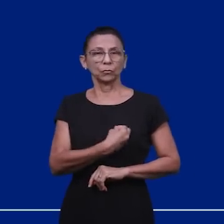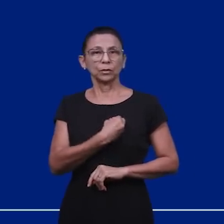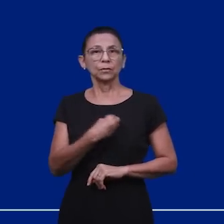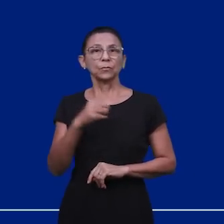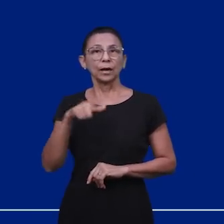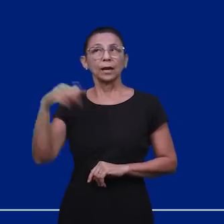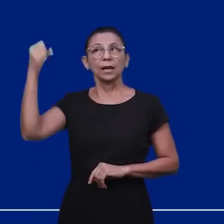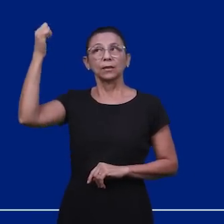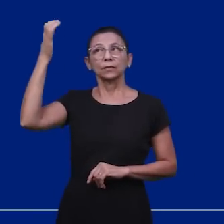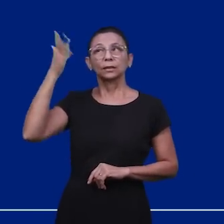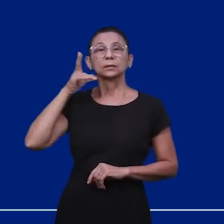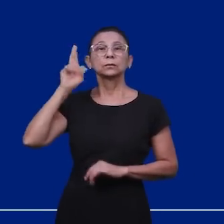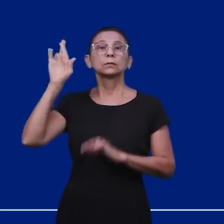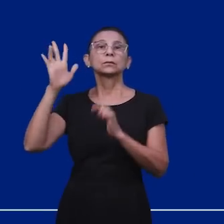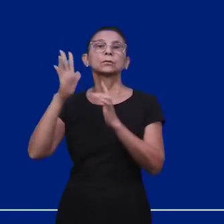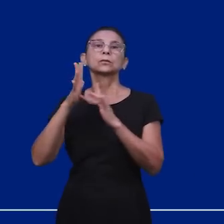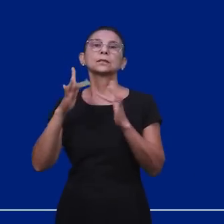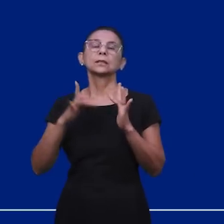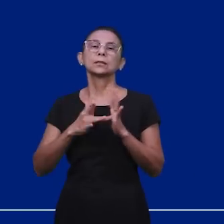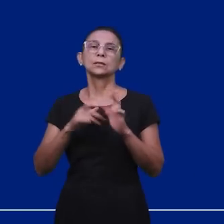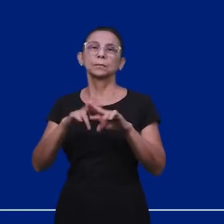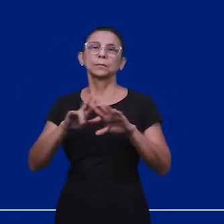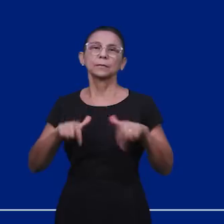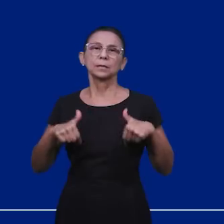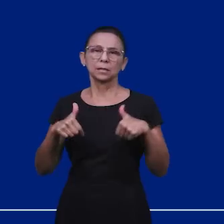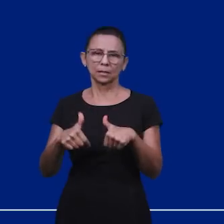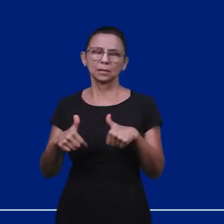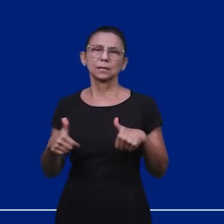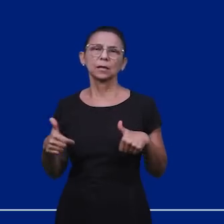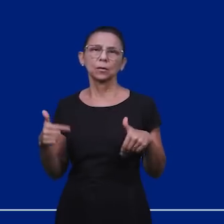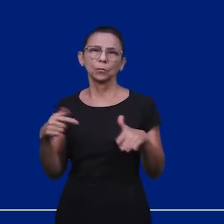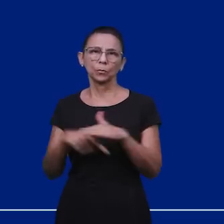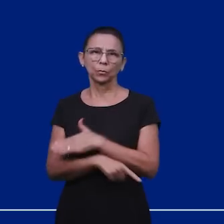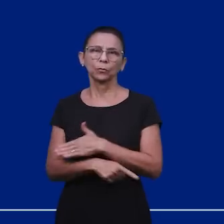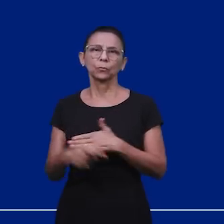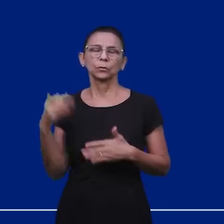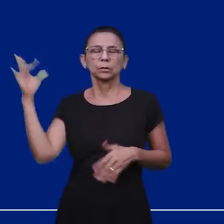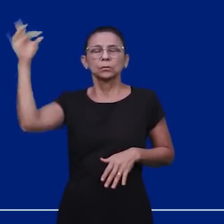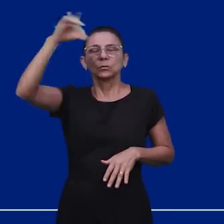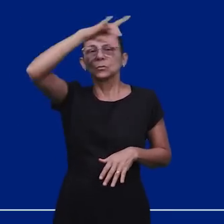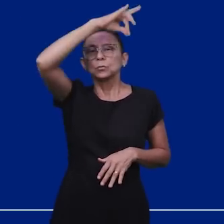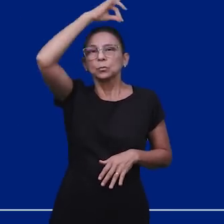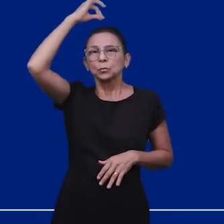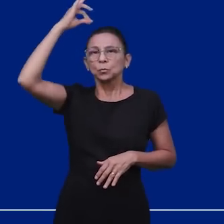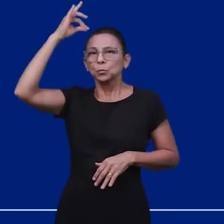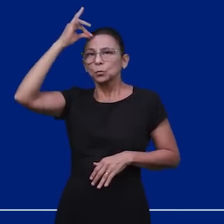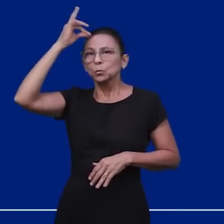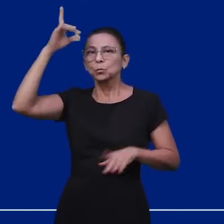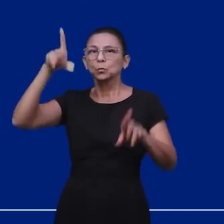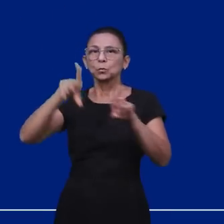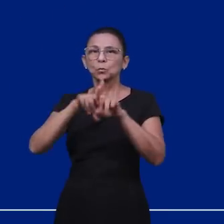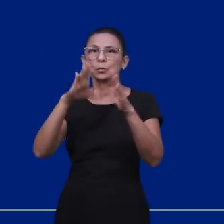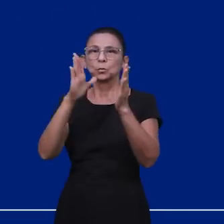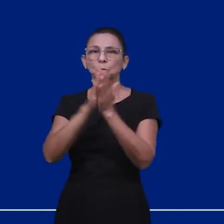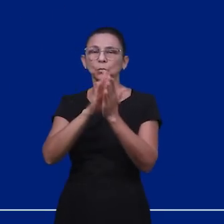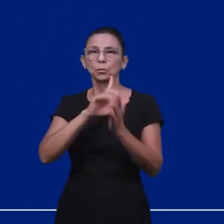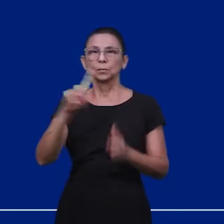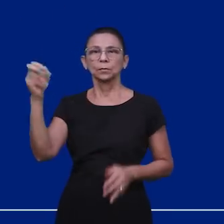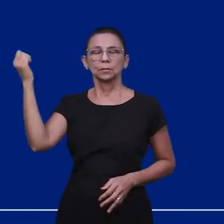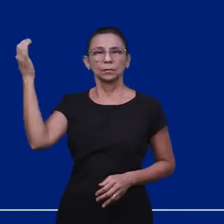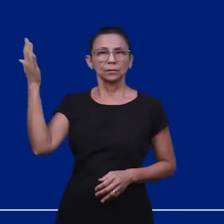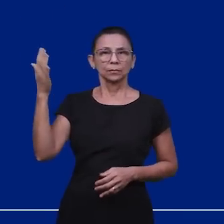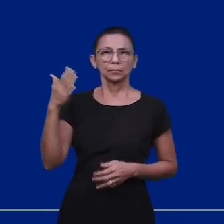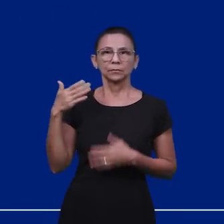a revelação do Senhor Jesus através da ação gloriosa do Espírito Santo e da